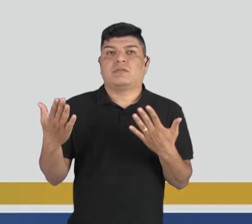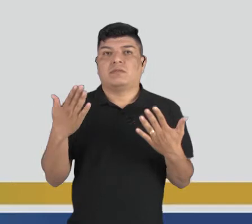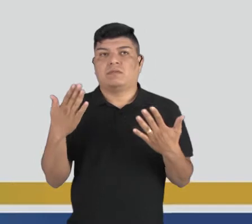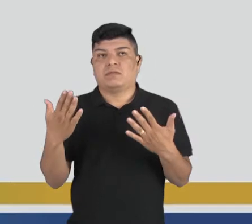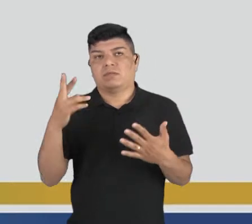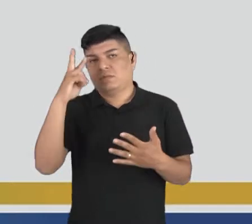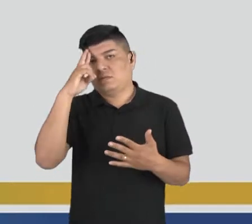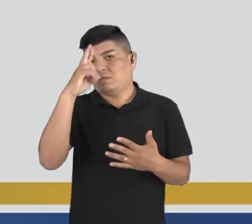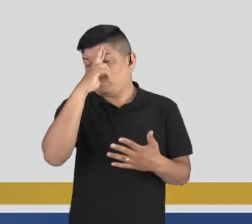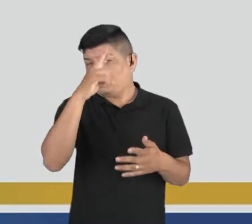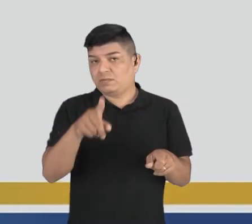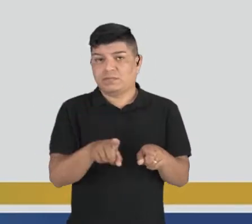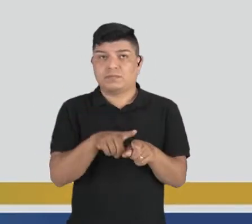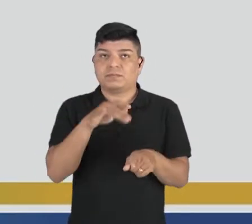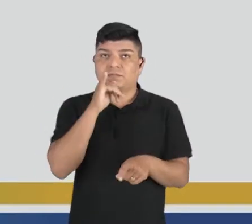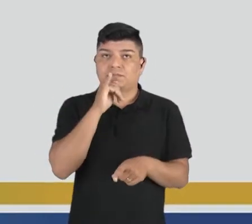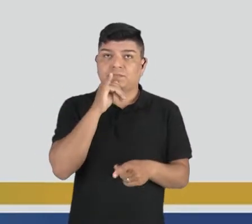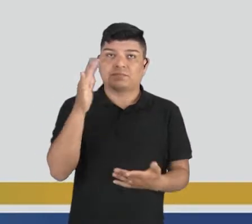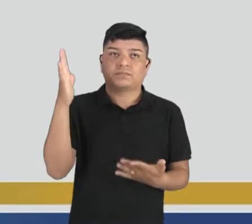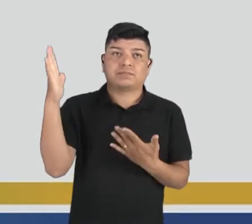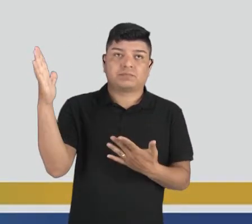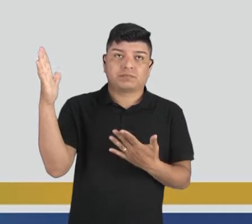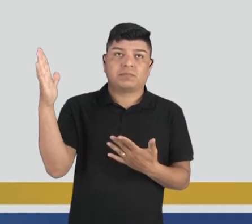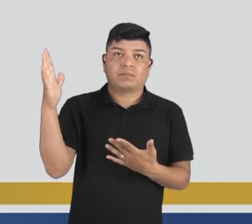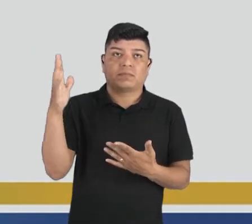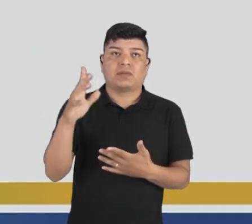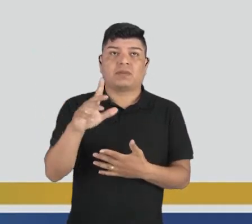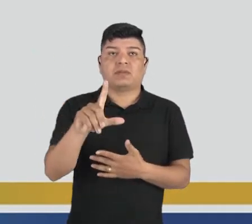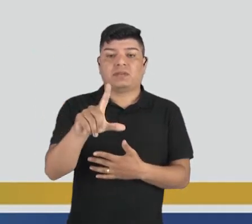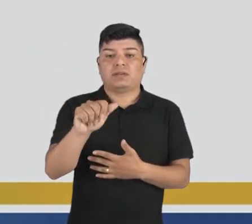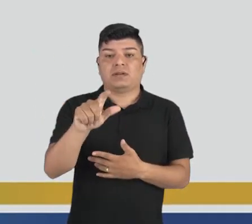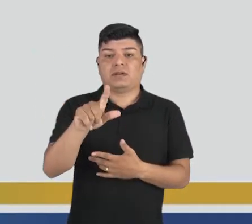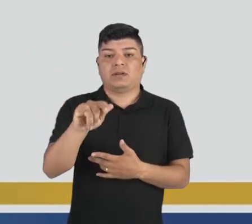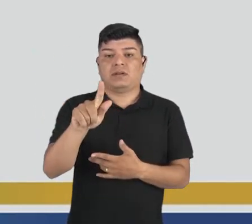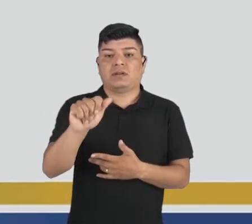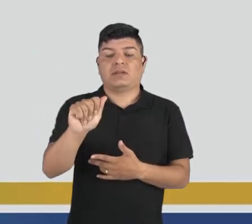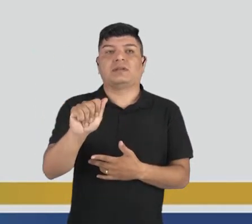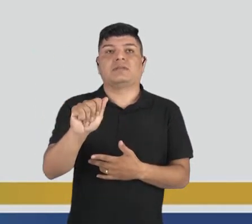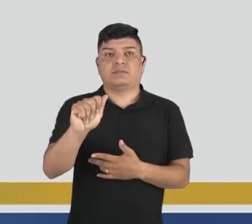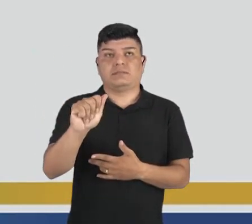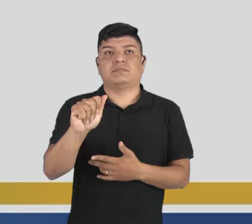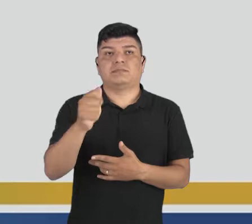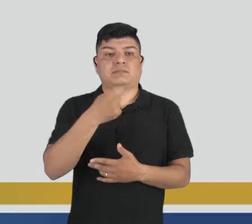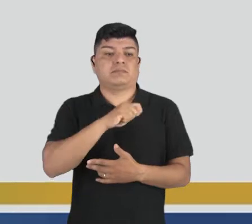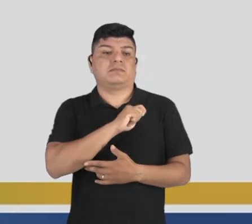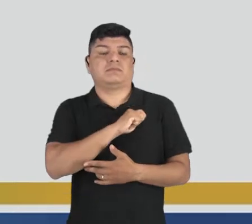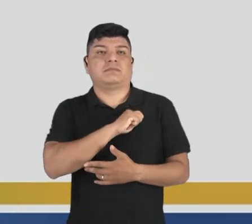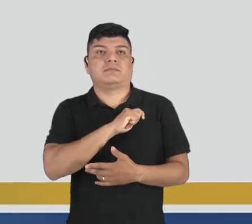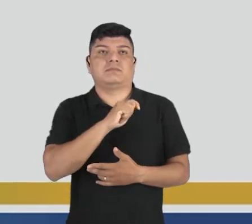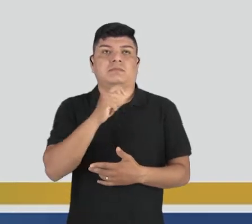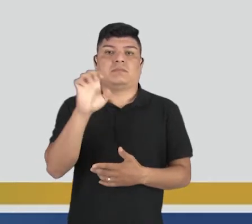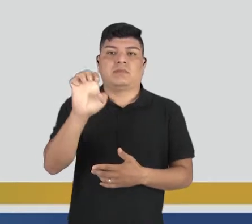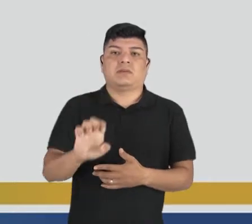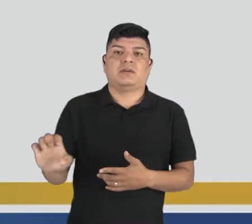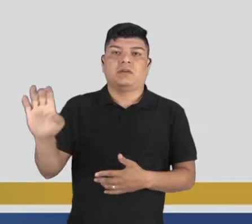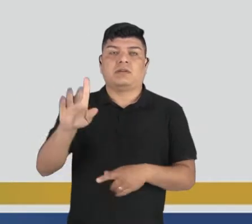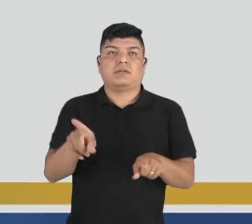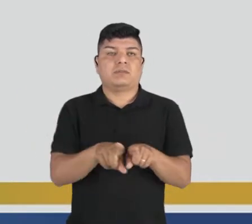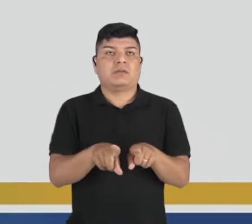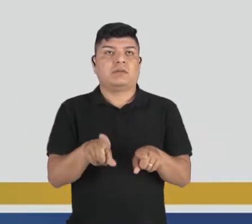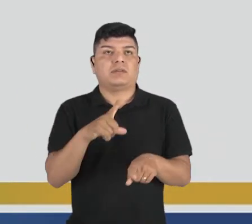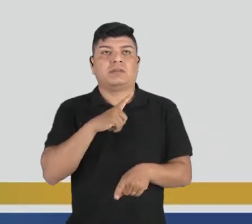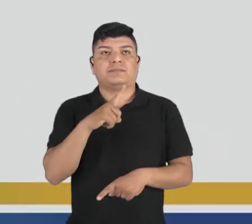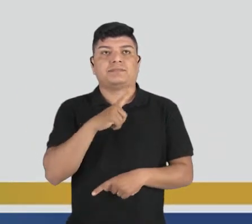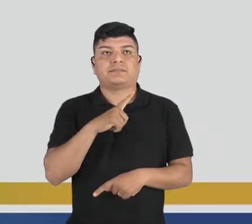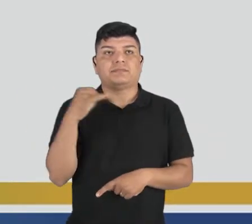algumas histórias. Exemplo ali, a La Liga, né, que é a liga espanhola, né, a liga europeia, ela